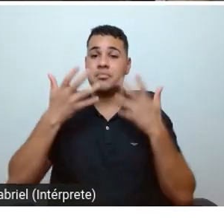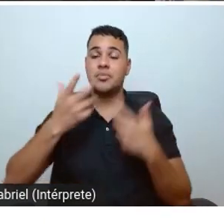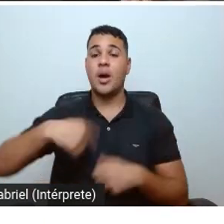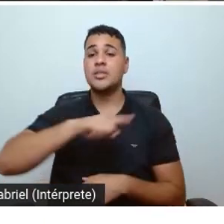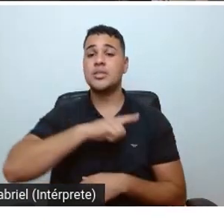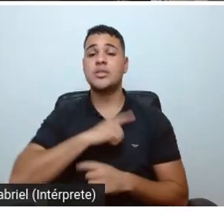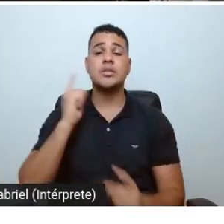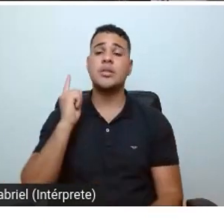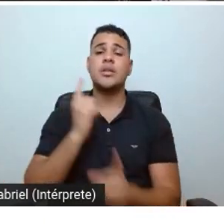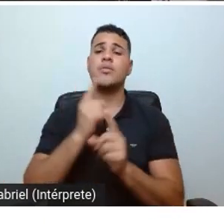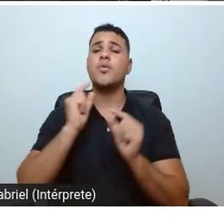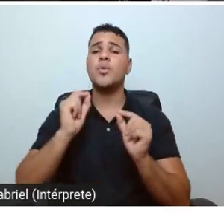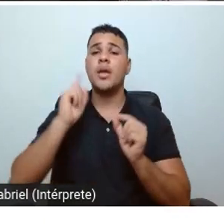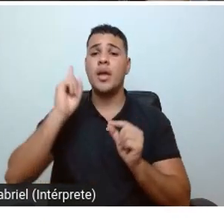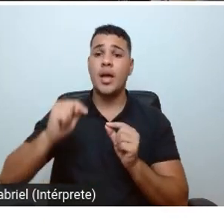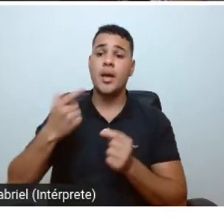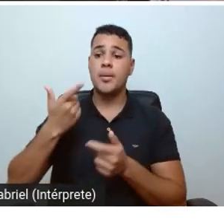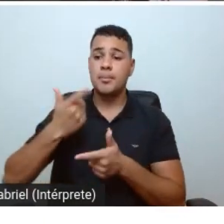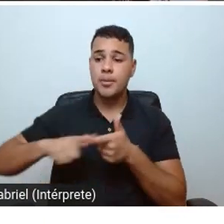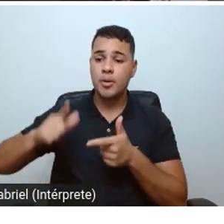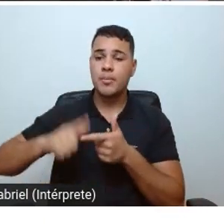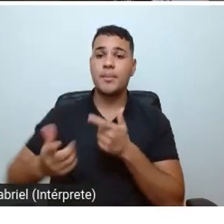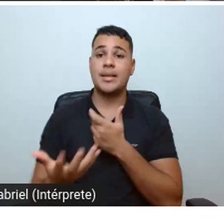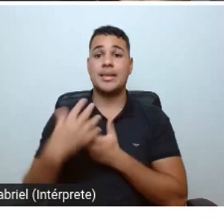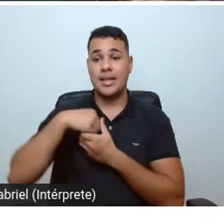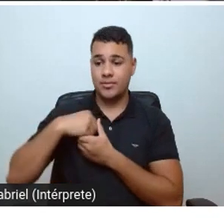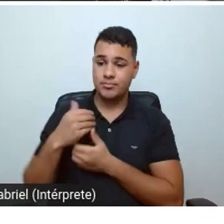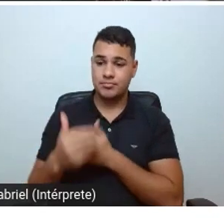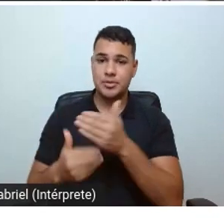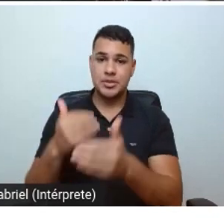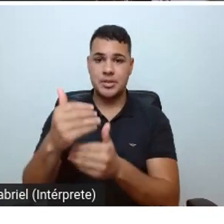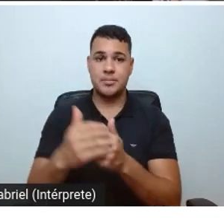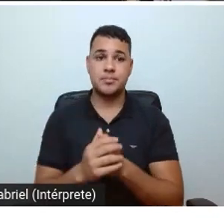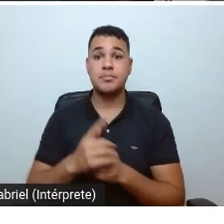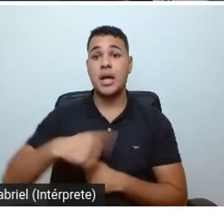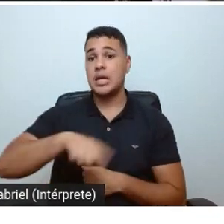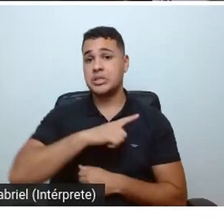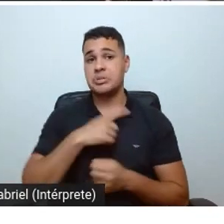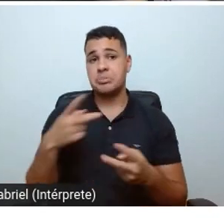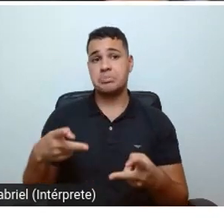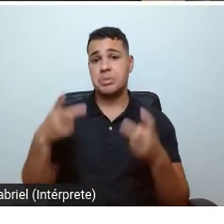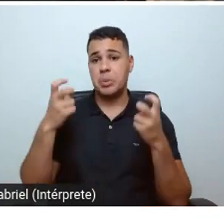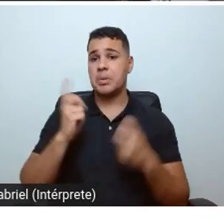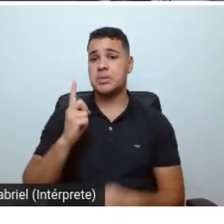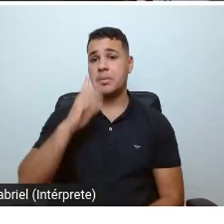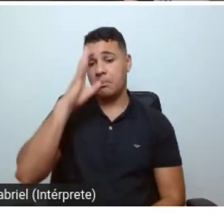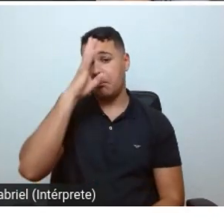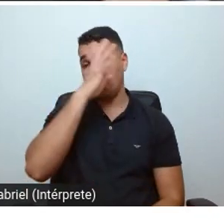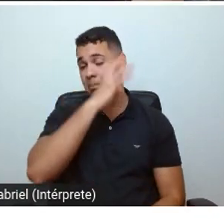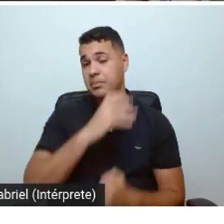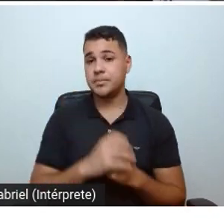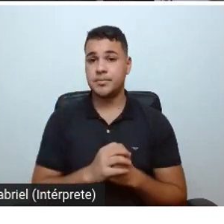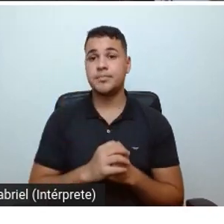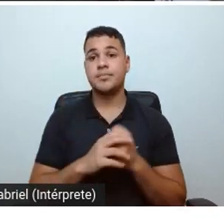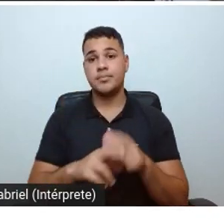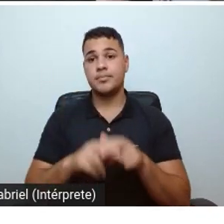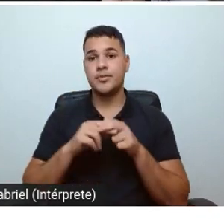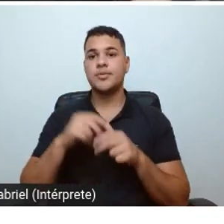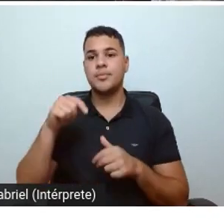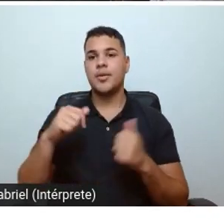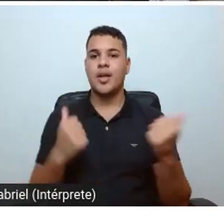identificado o problema em processos internos, que ainda não havia sido percebido, né? E aí, através do assistente